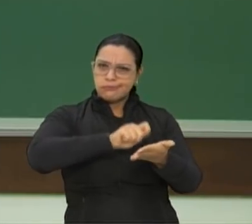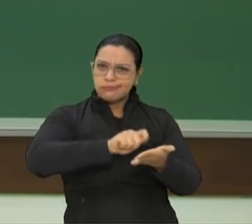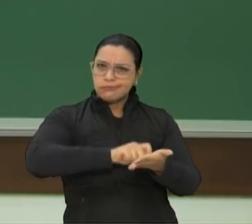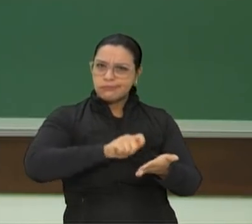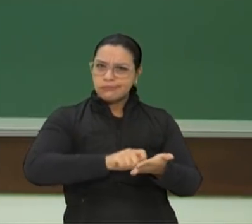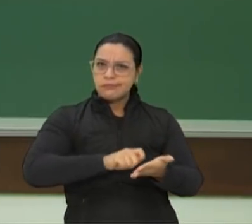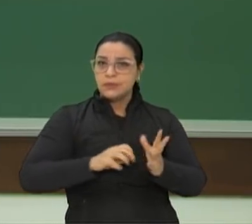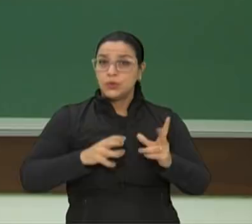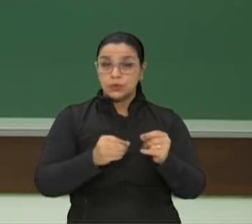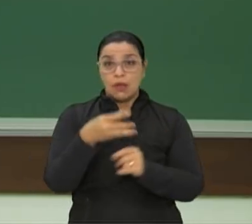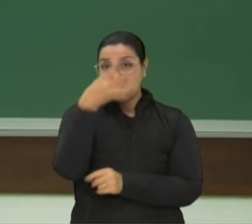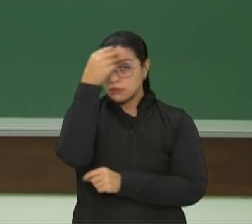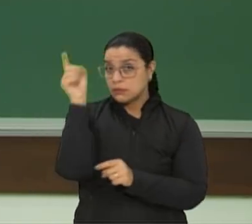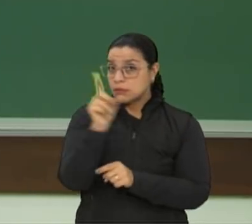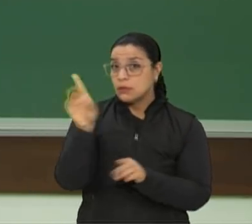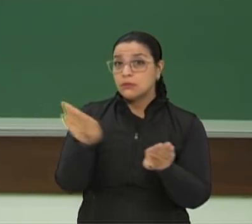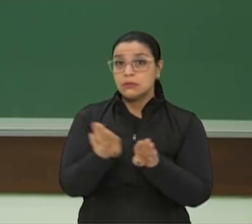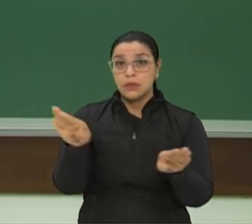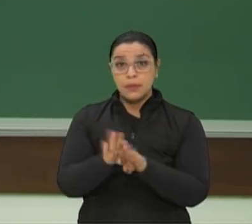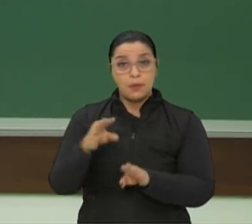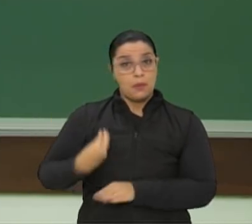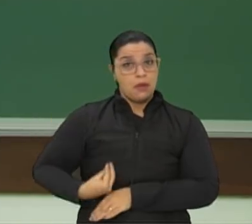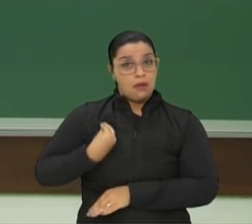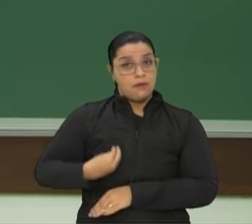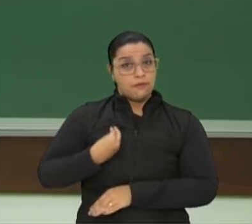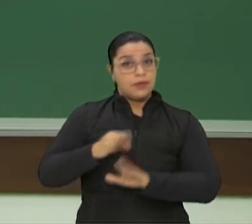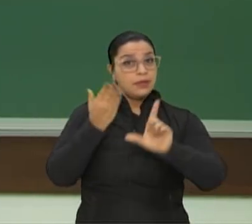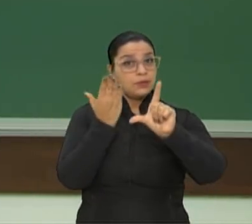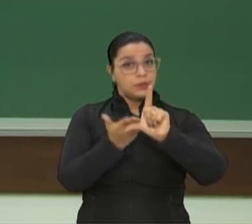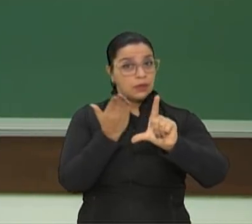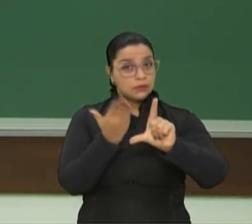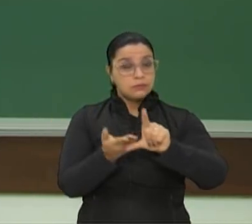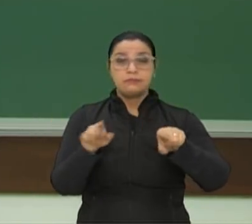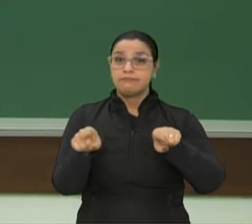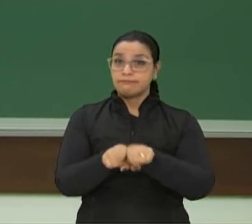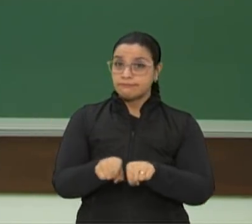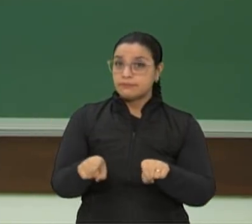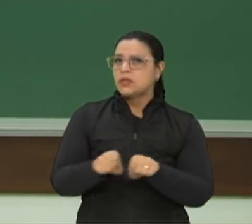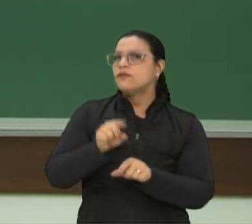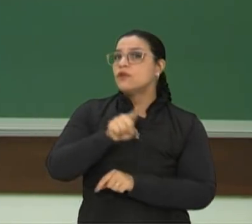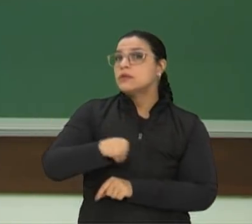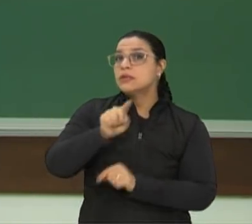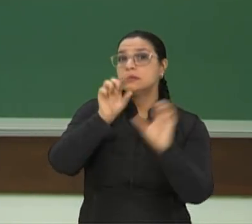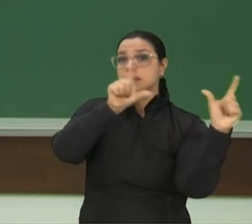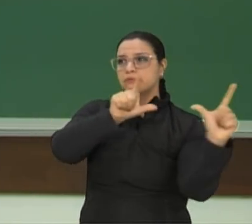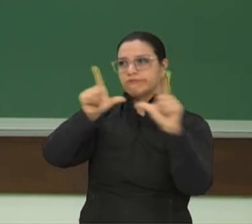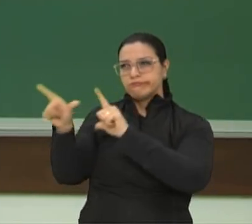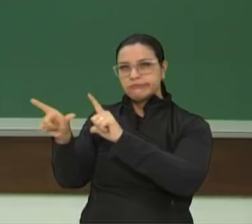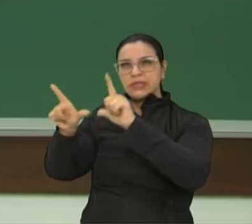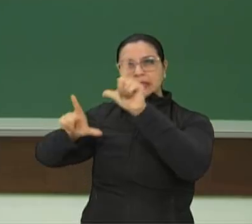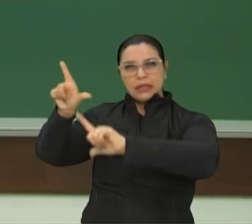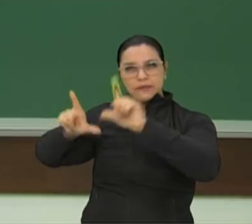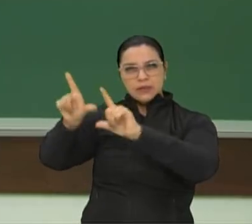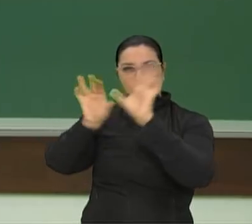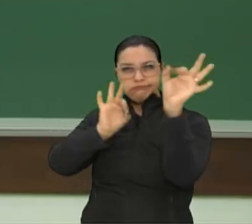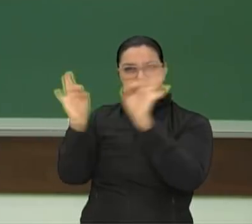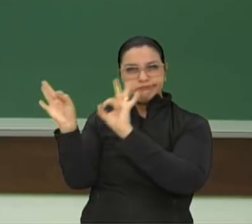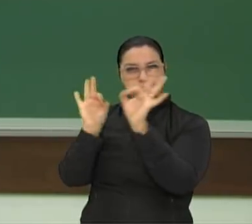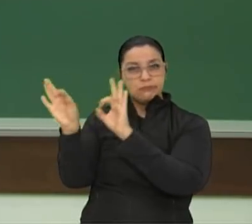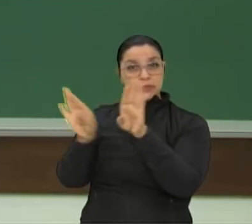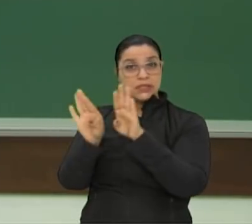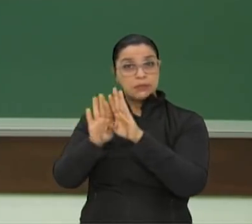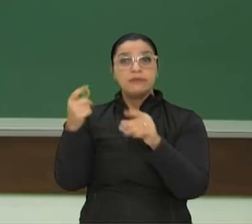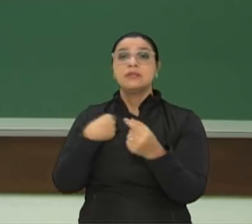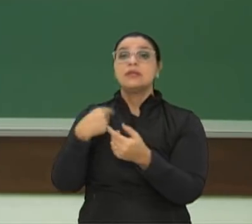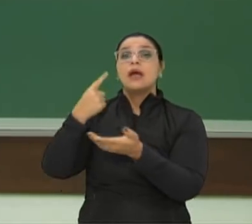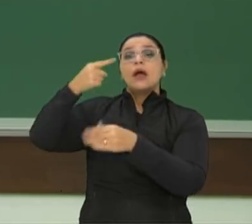anotações. Não esqueça também de registrar sua presença lá no Classroom, tá? Para aqueles que estão acompanhando as aulas unicamente pela TV, não esqueça